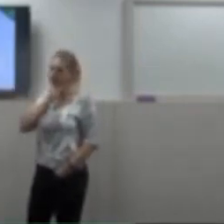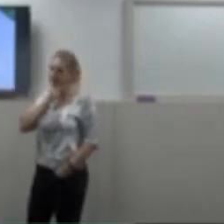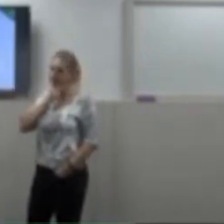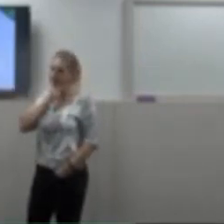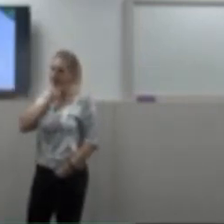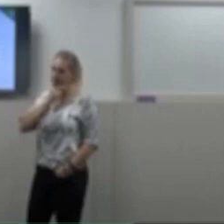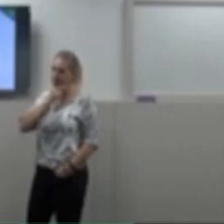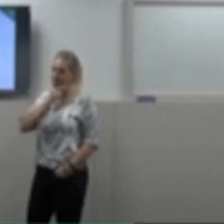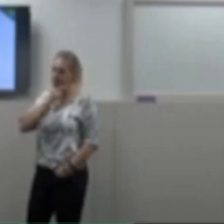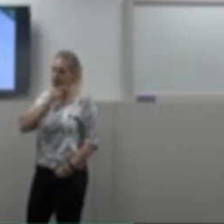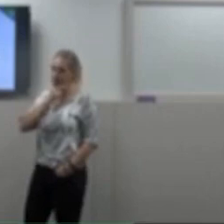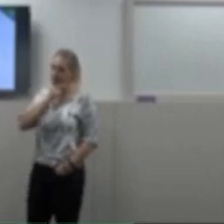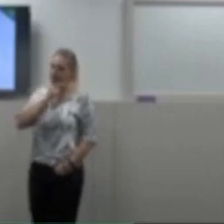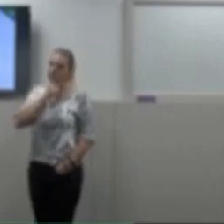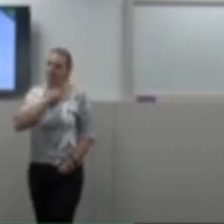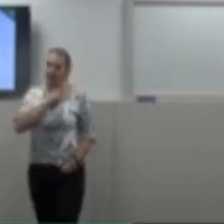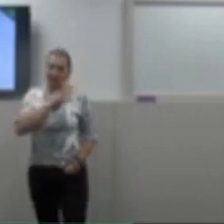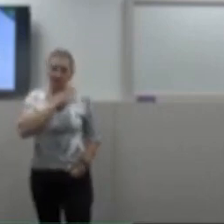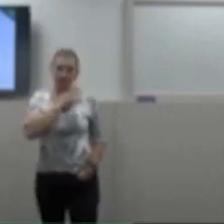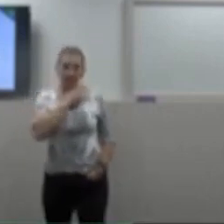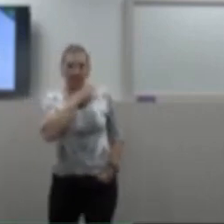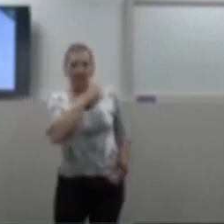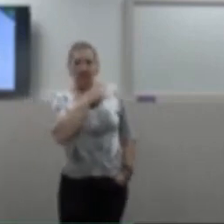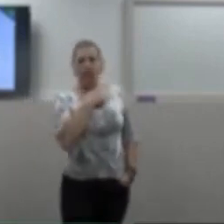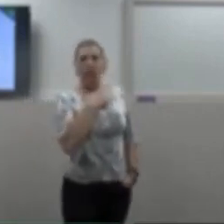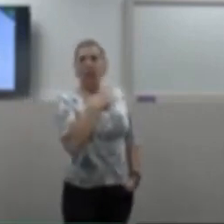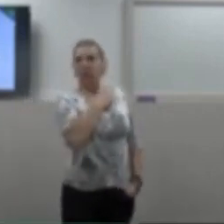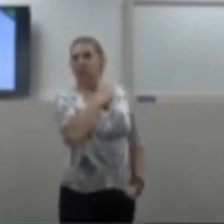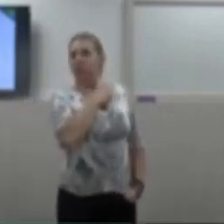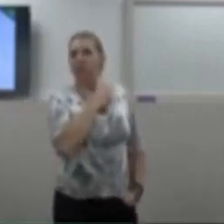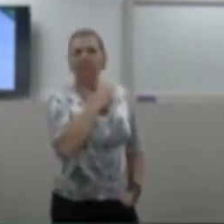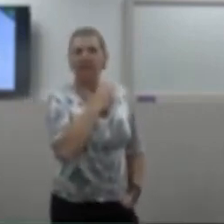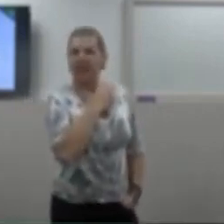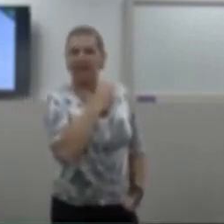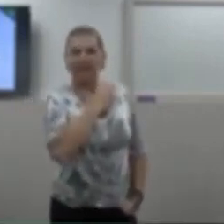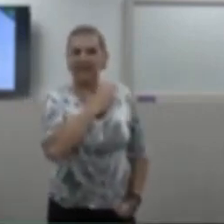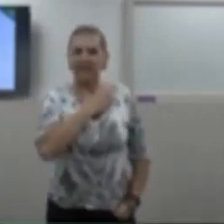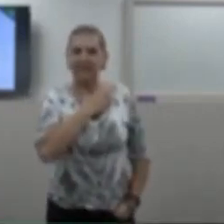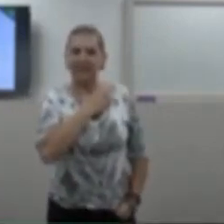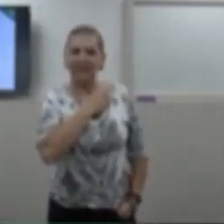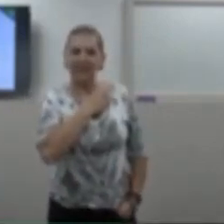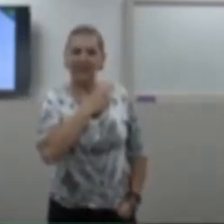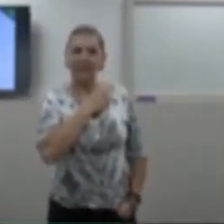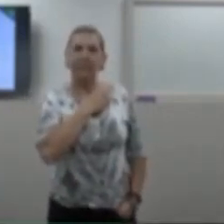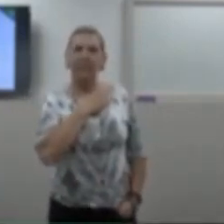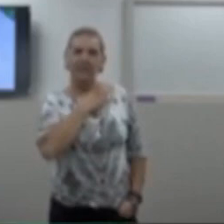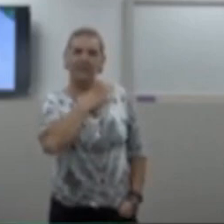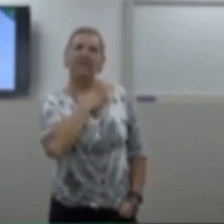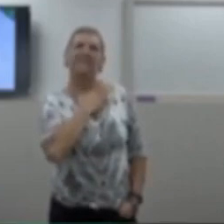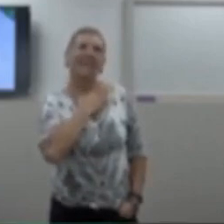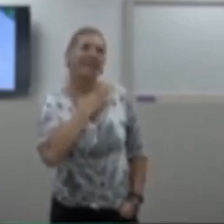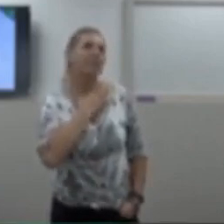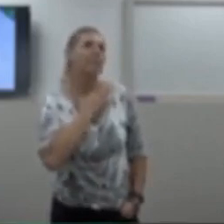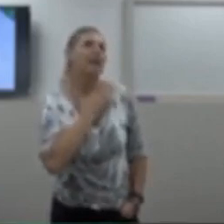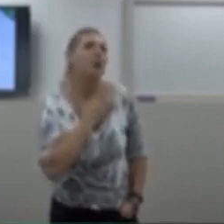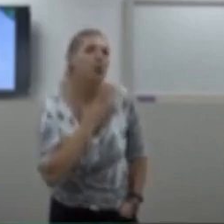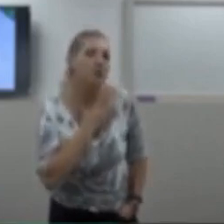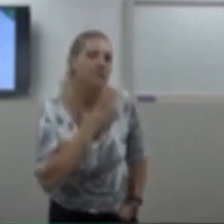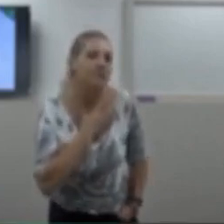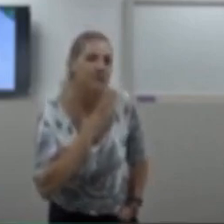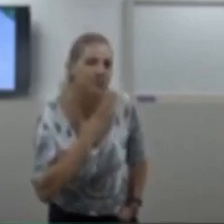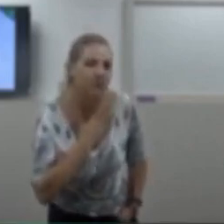Olha a quantidade de pessoas no mundo. Pensa como o nosso mundo é incrível, né? Pensa